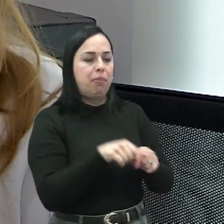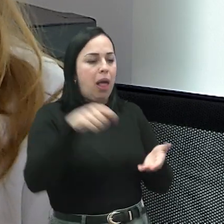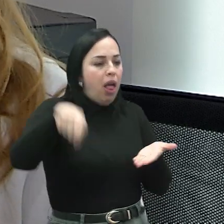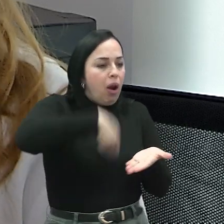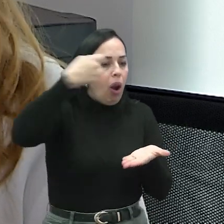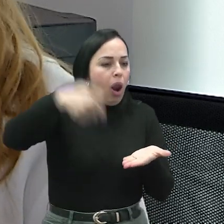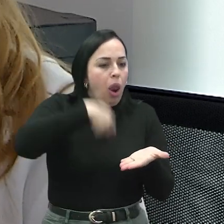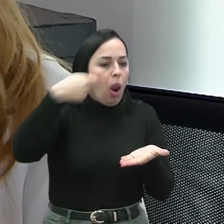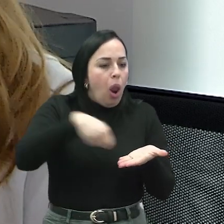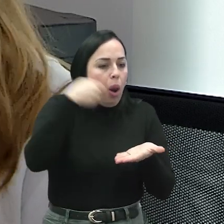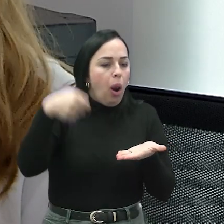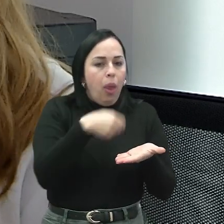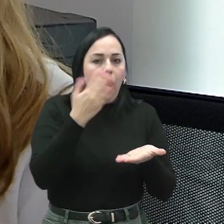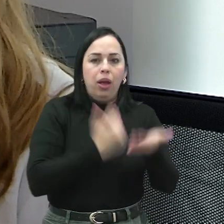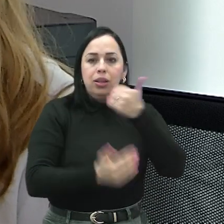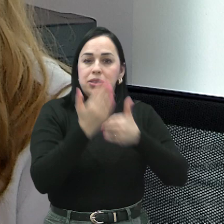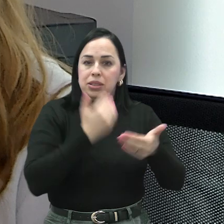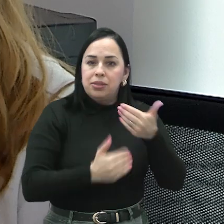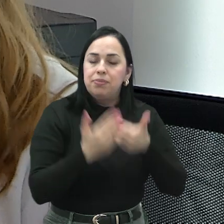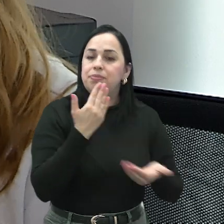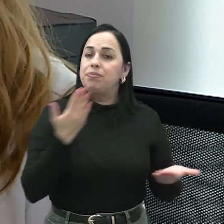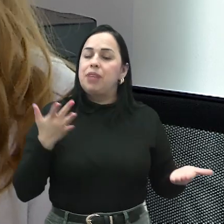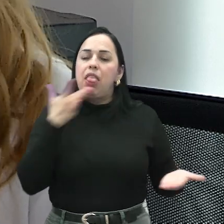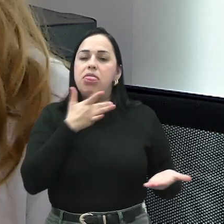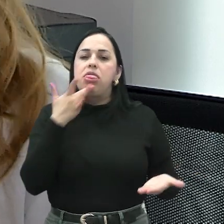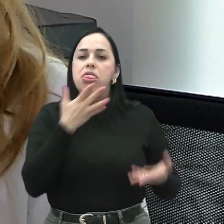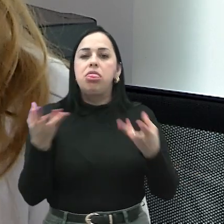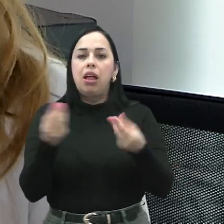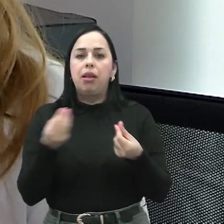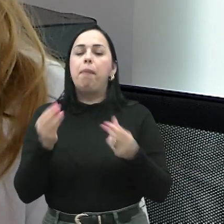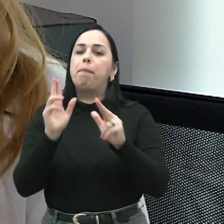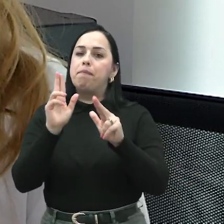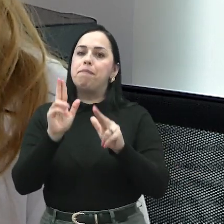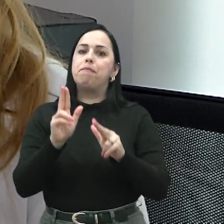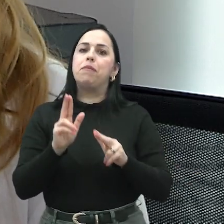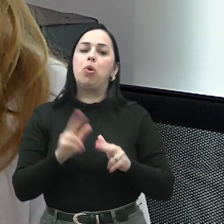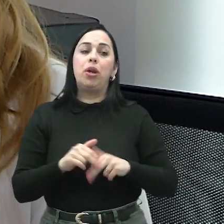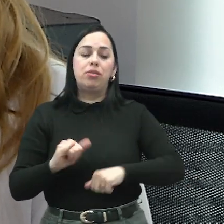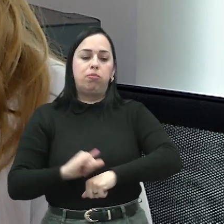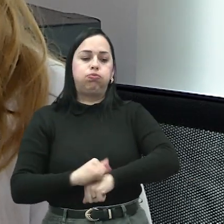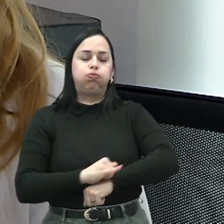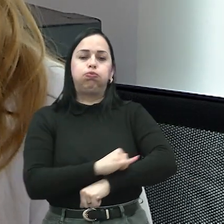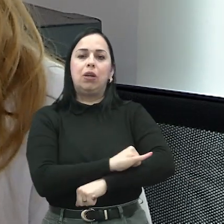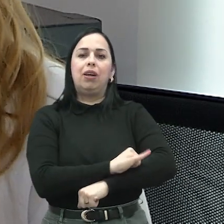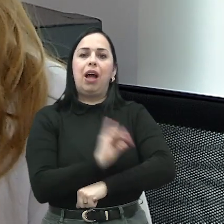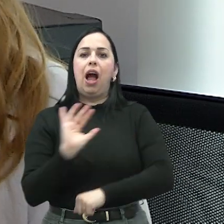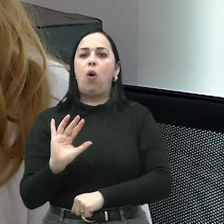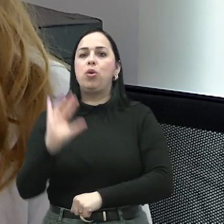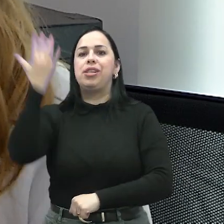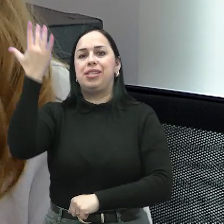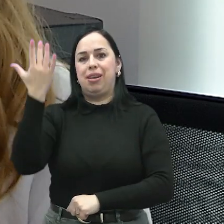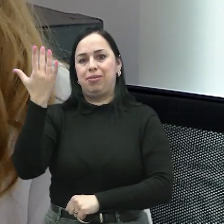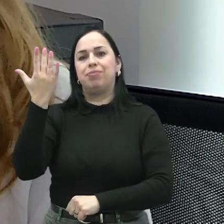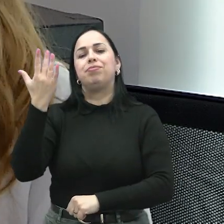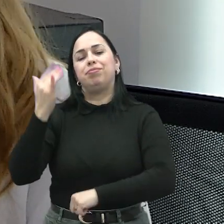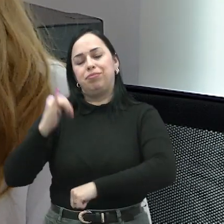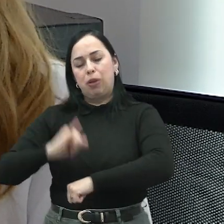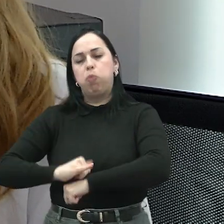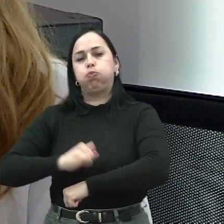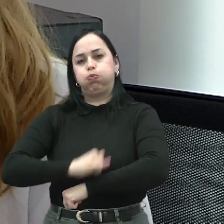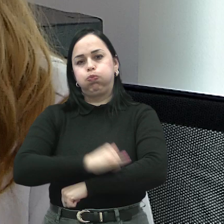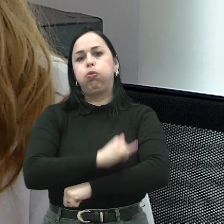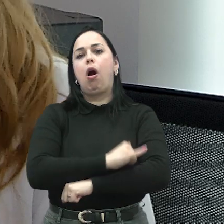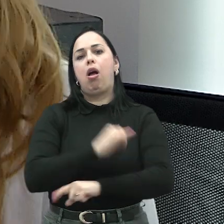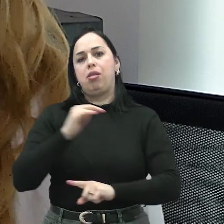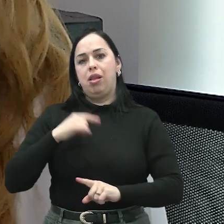das comidas muito gostosas, palatáveis, do ice food, esse fácil acesso possibilitou esse ganho de peso, em que daí